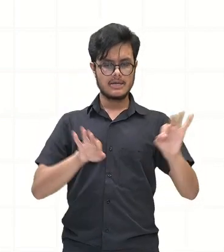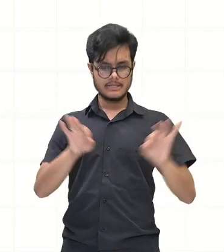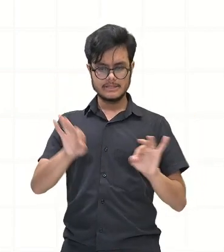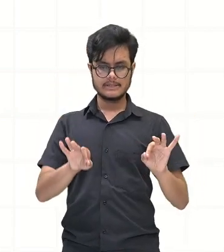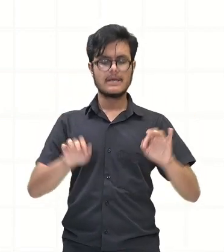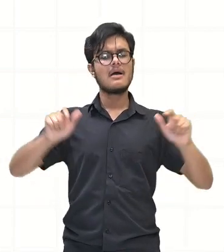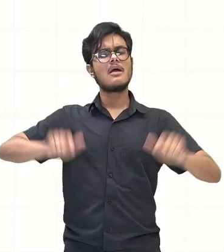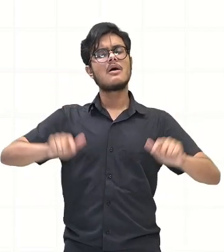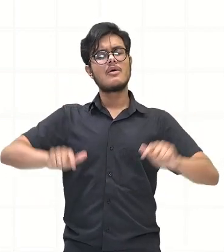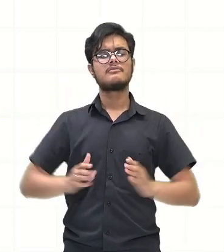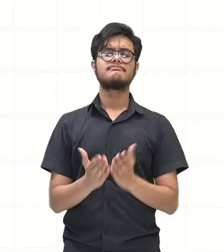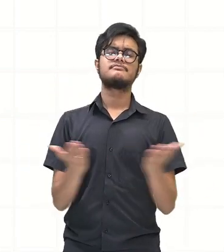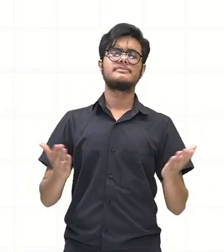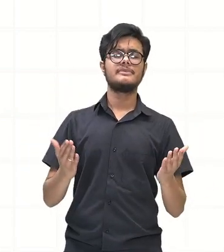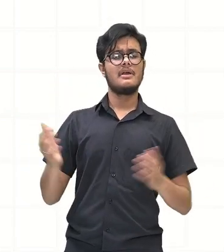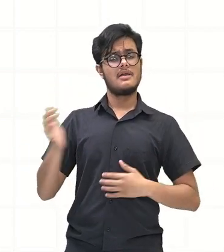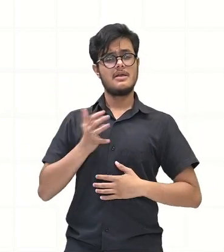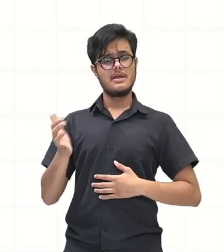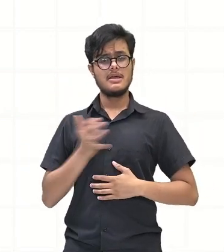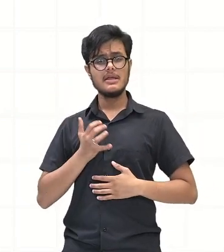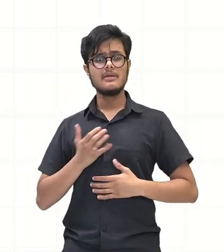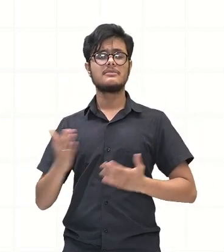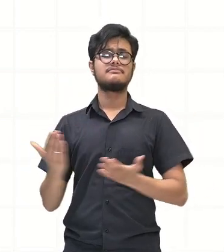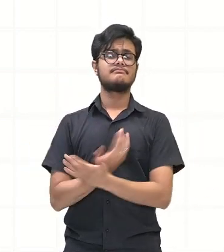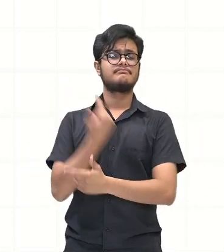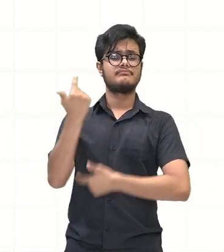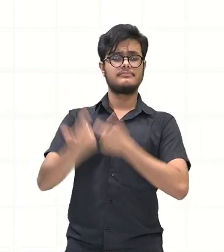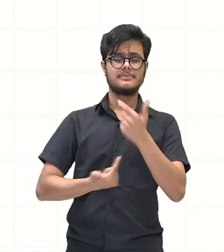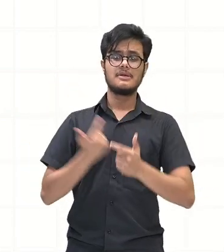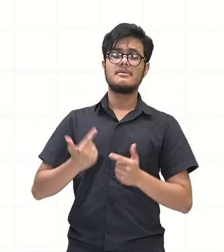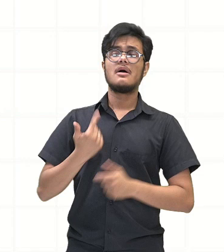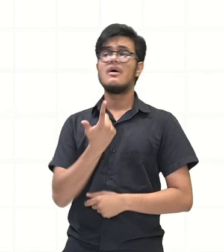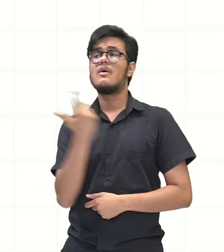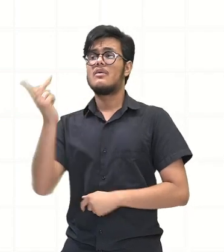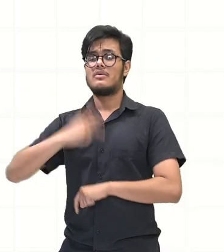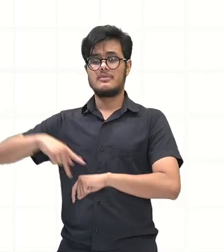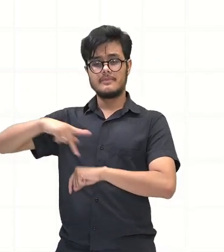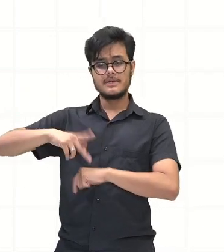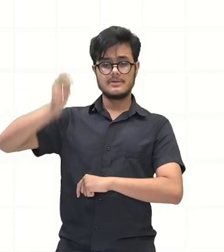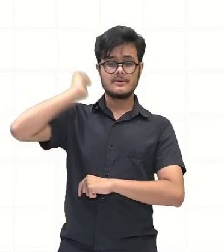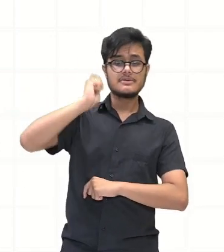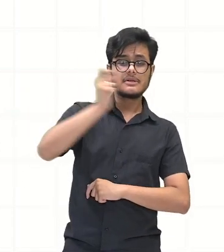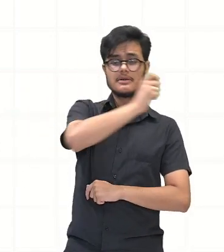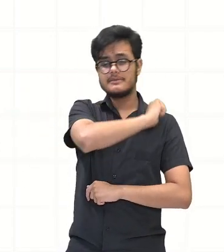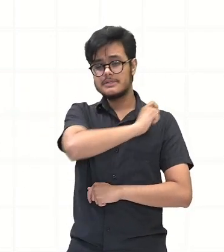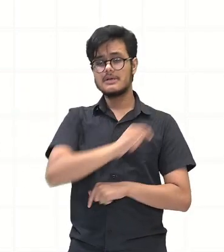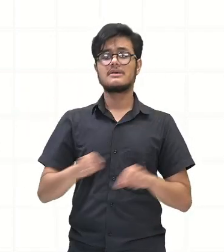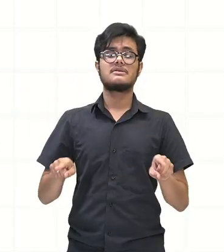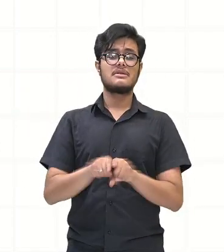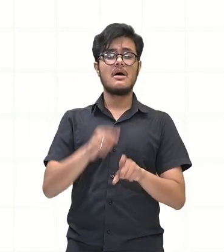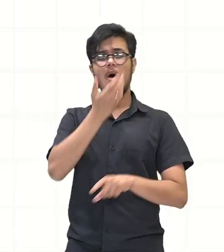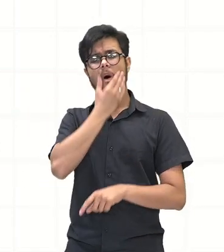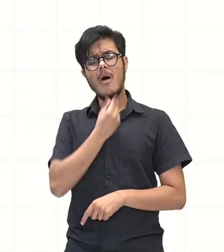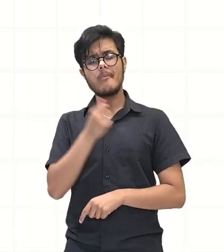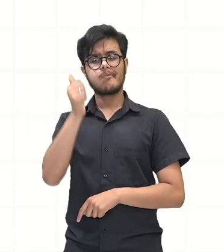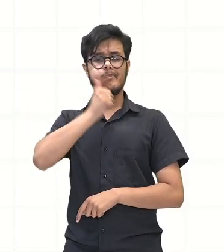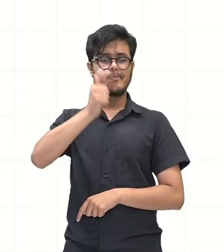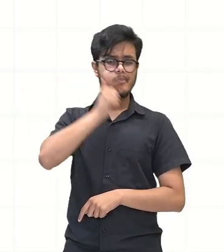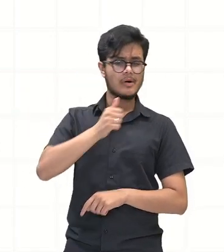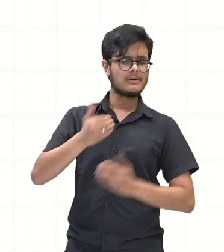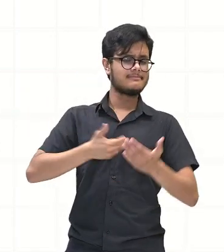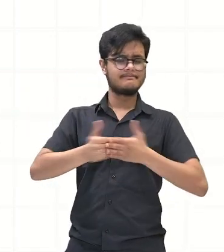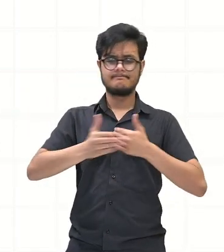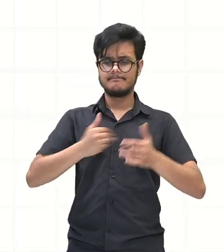nós teremos nobres, plebeus, estrangeiros, escravizados, homens e mulheres, e cada